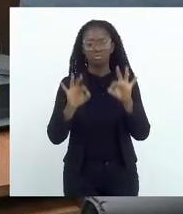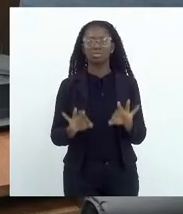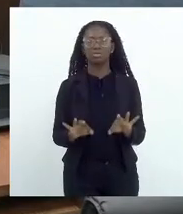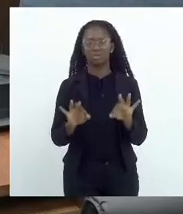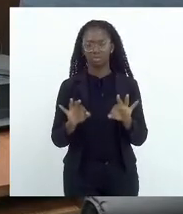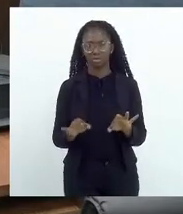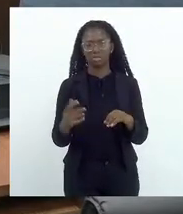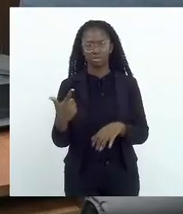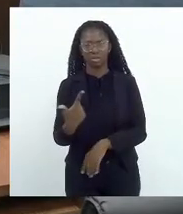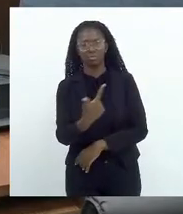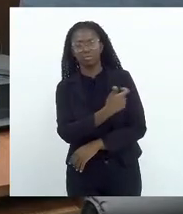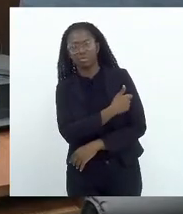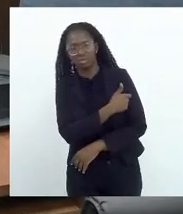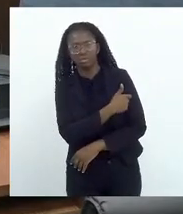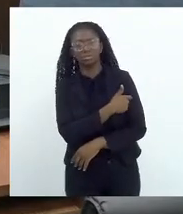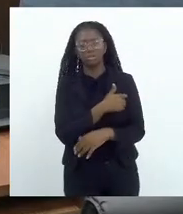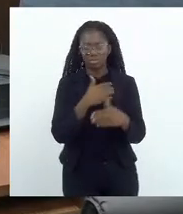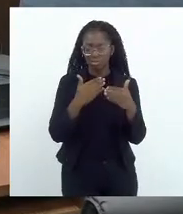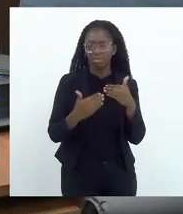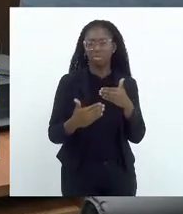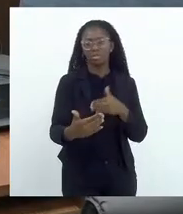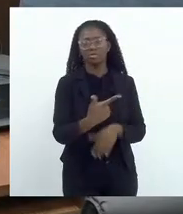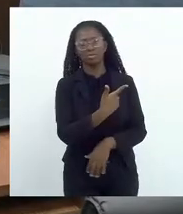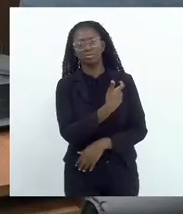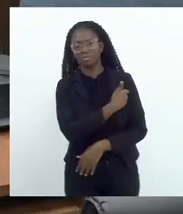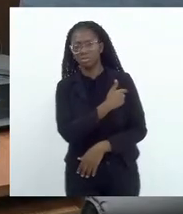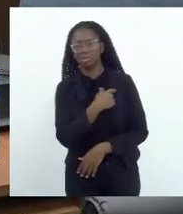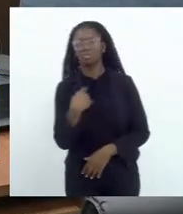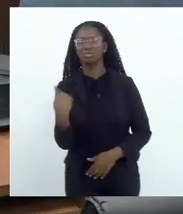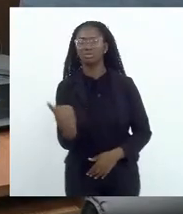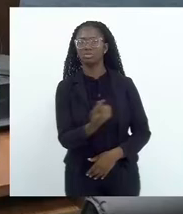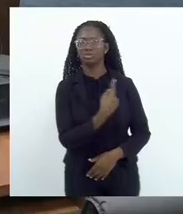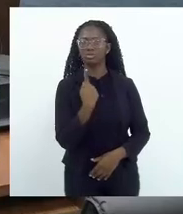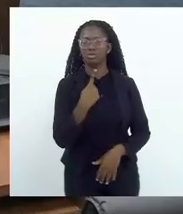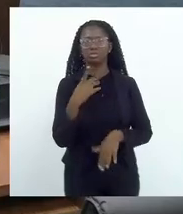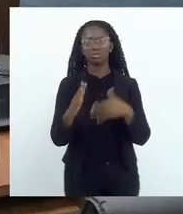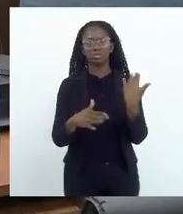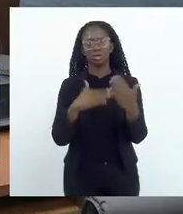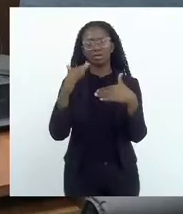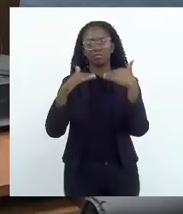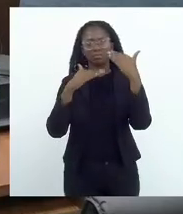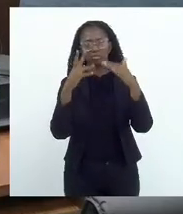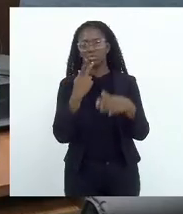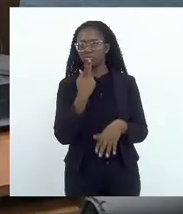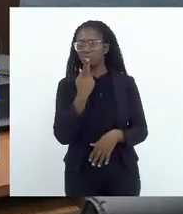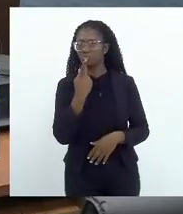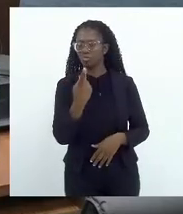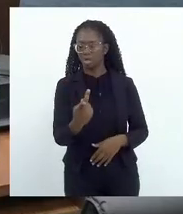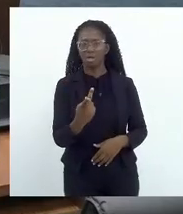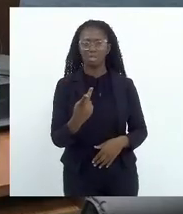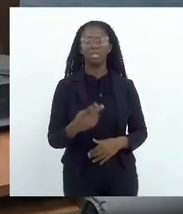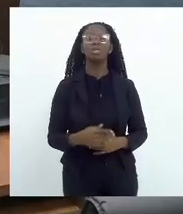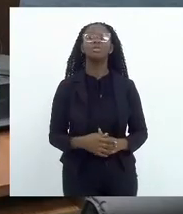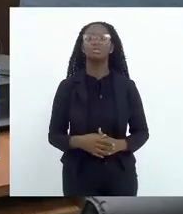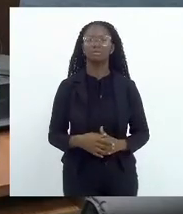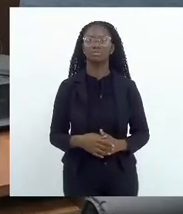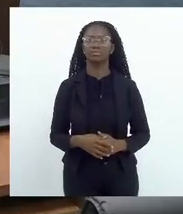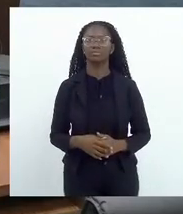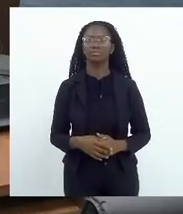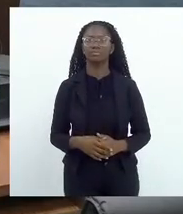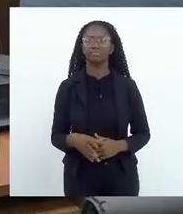da vacinação, do processo vacinal. Nós estamos avançando, eu disse isso aqui quando emiti o